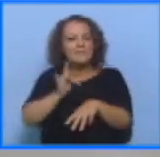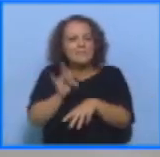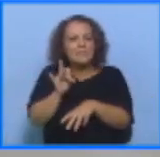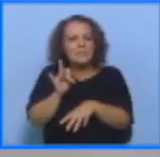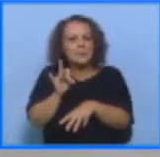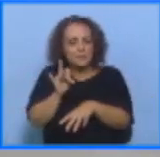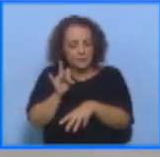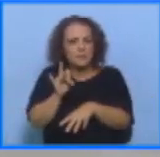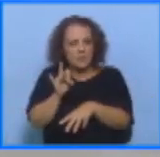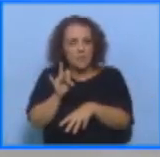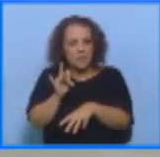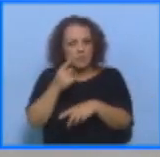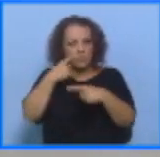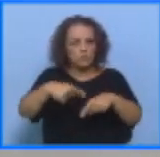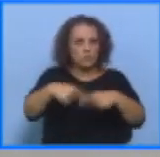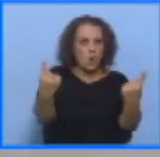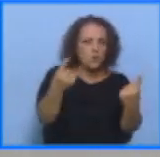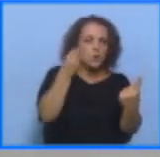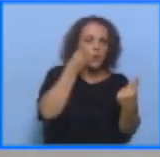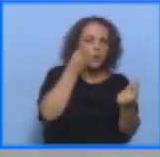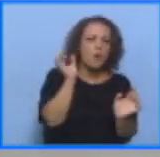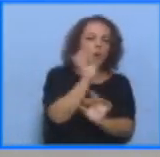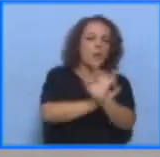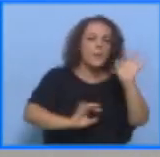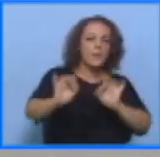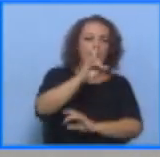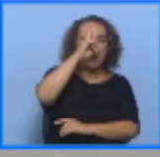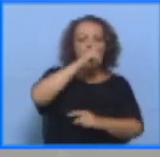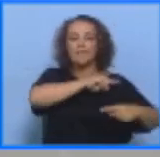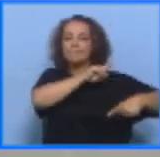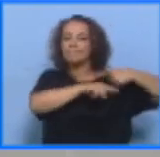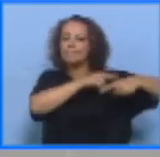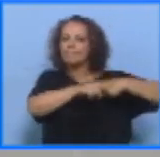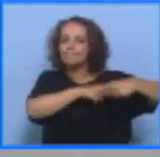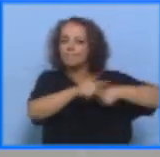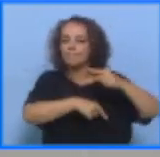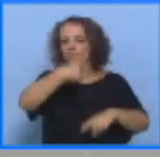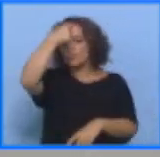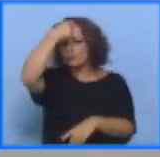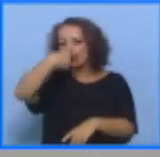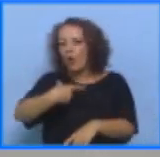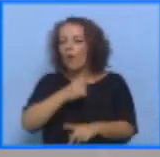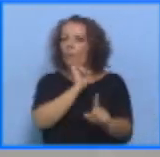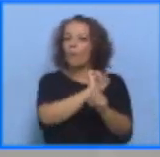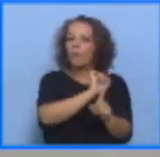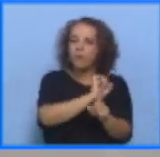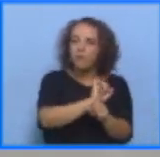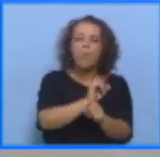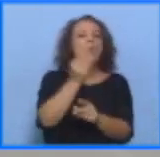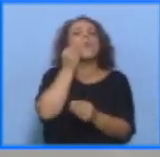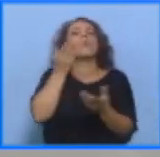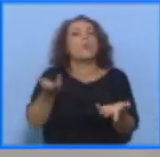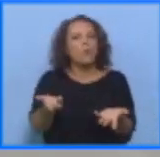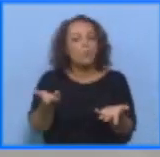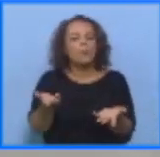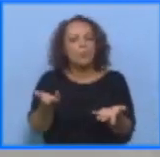se apresentam às sensibilidades europeias, que têm toda a tradição histórica, não é? Toda a história do seu lado. Como é que depois